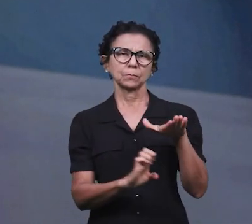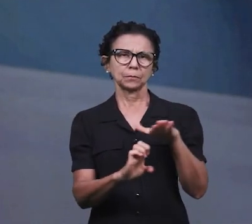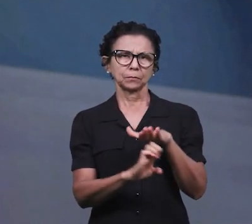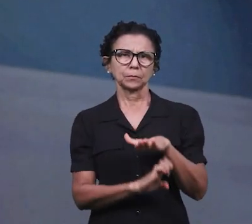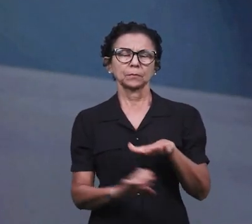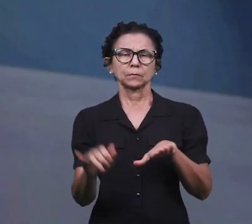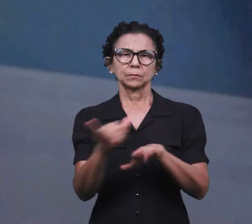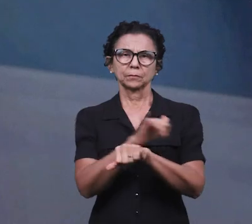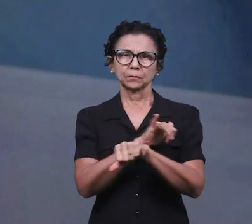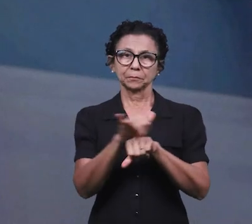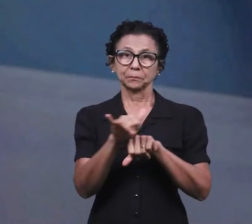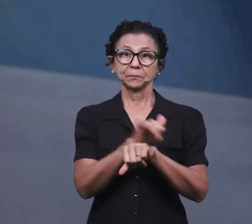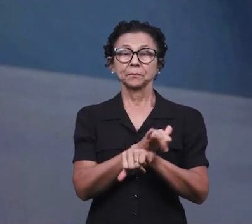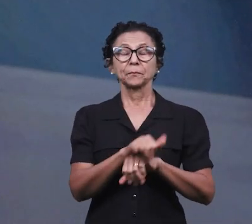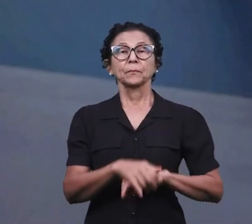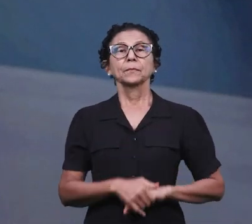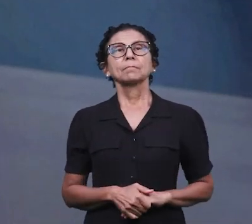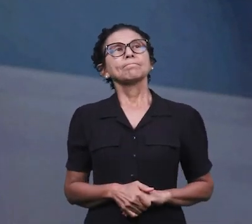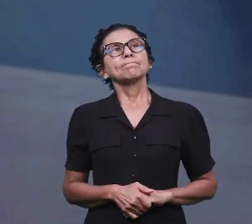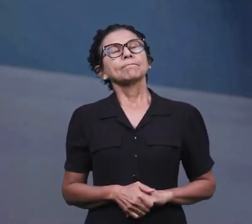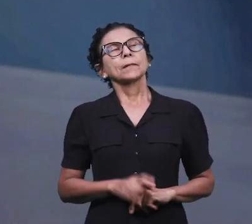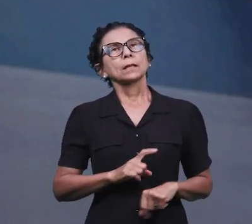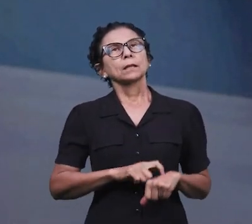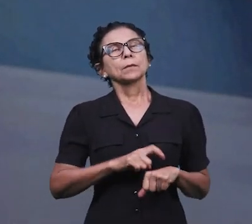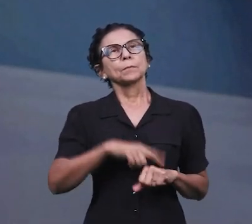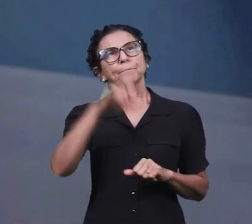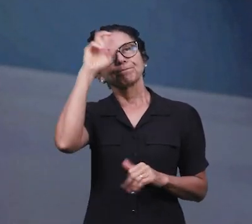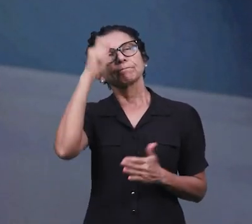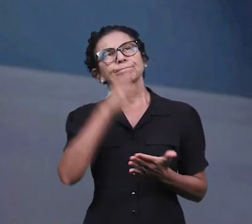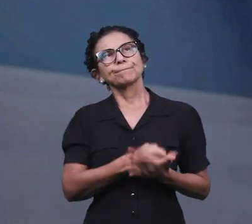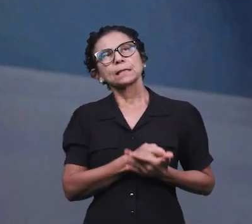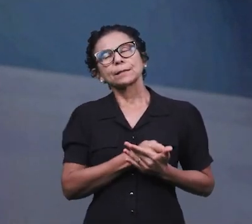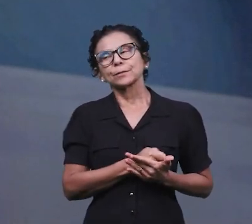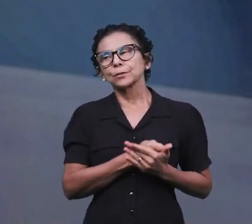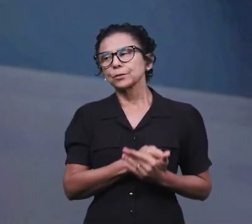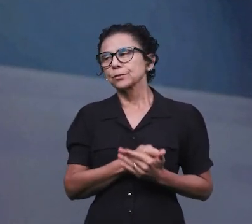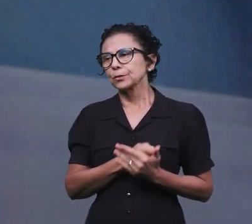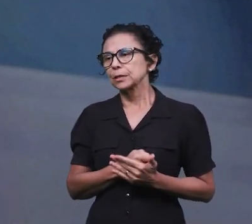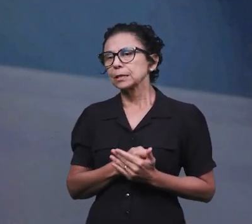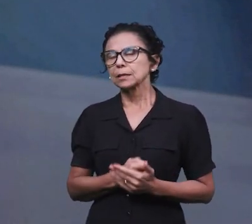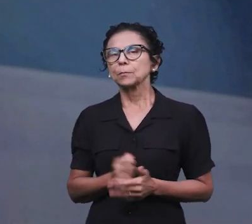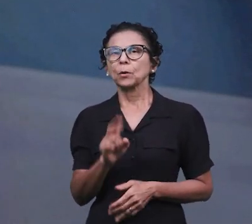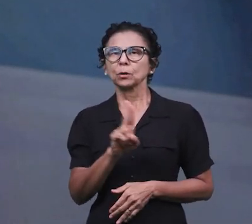na hora de tomar uma decisão, né, você pode fazer uso dessas ferramentas.